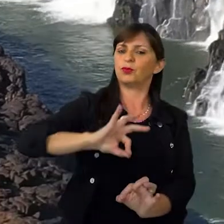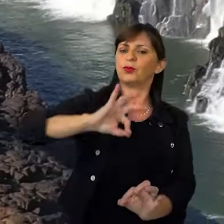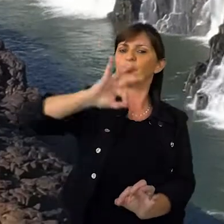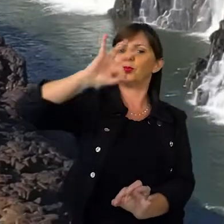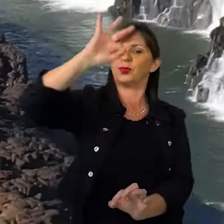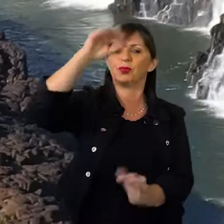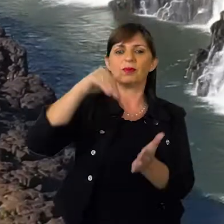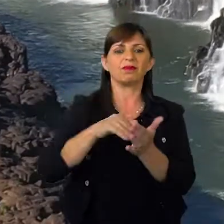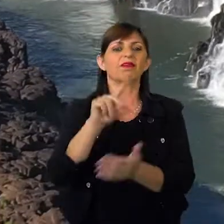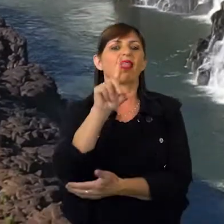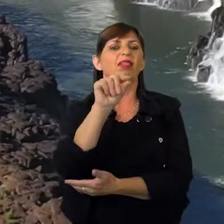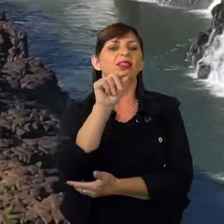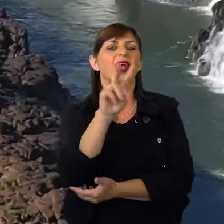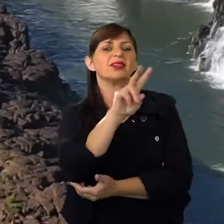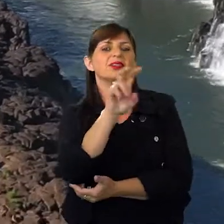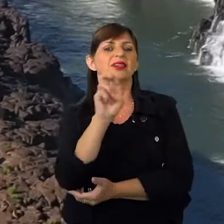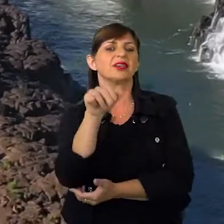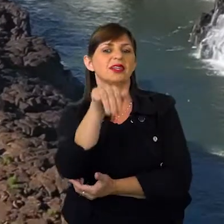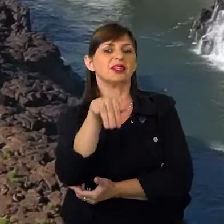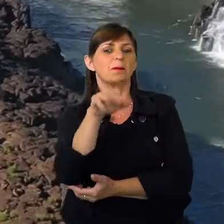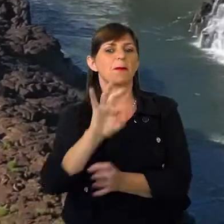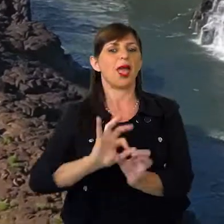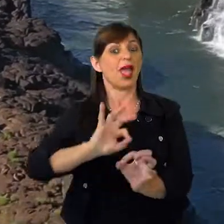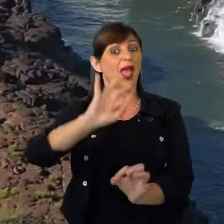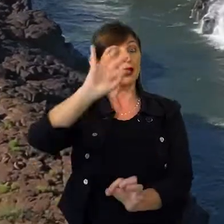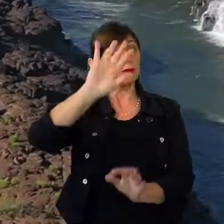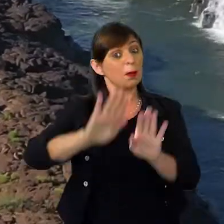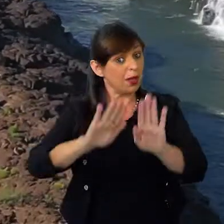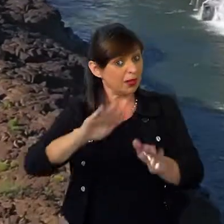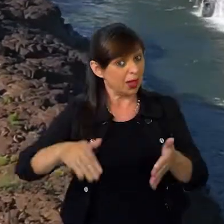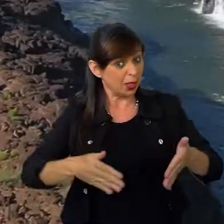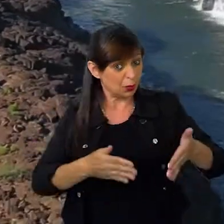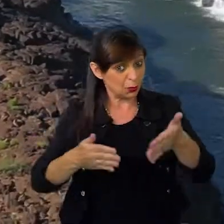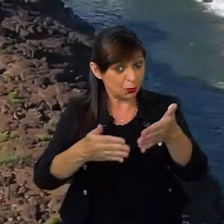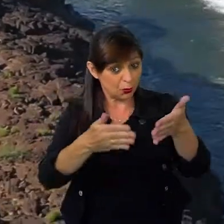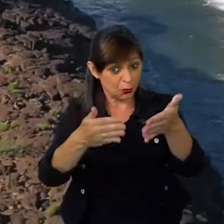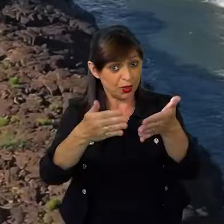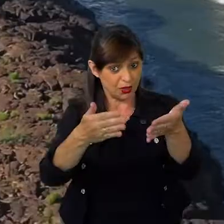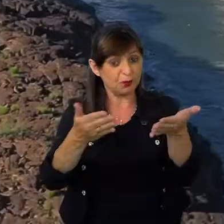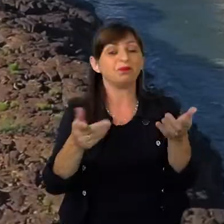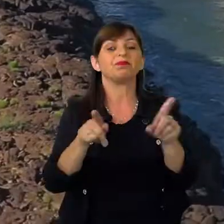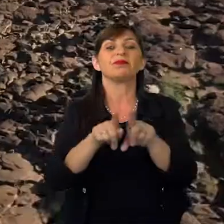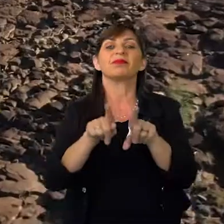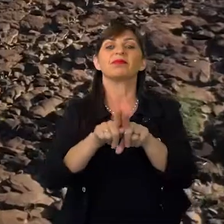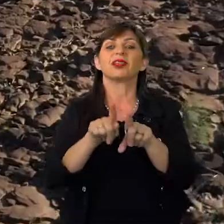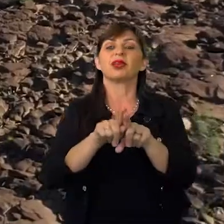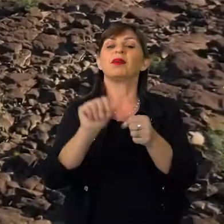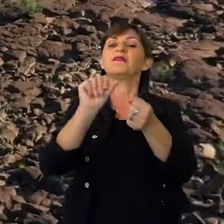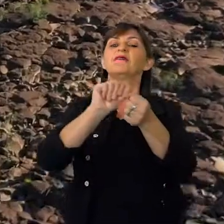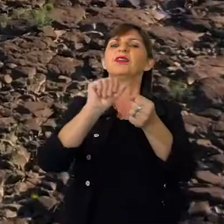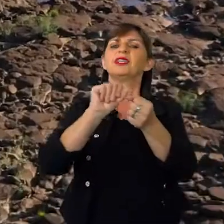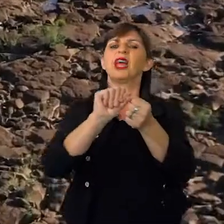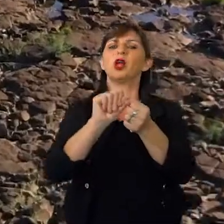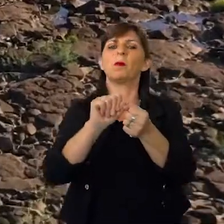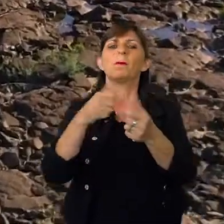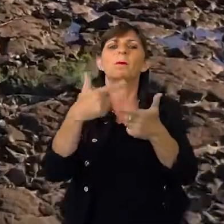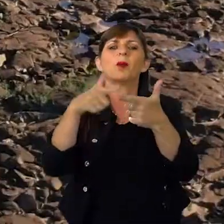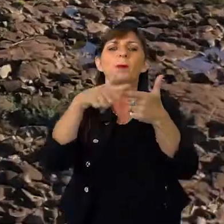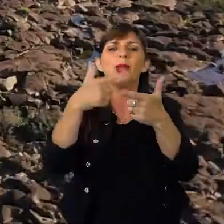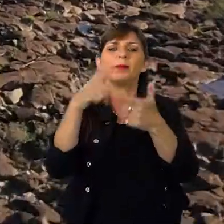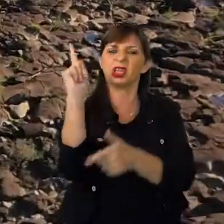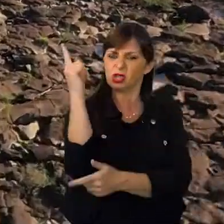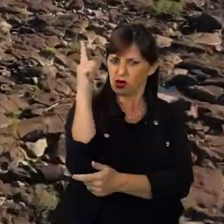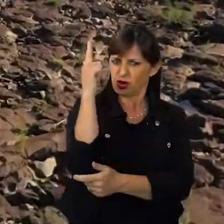até 10 a 15 metros dependendo do nível do curso do rio o salto foi formado devido a uma falha geológica que